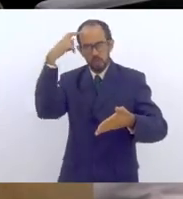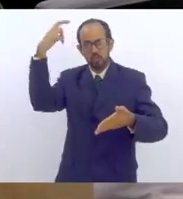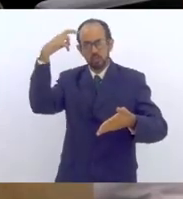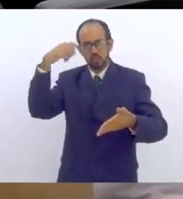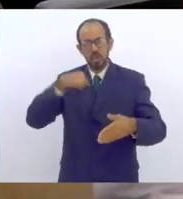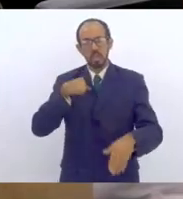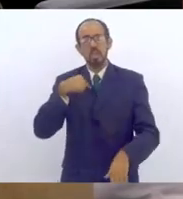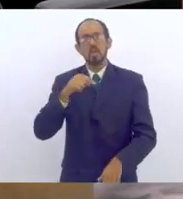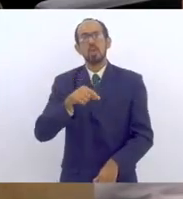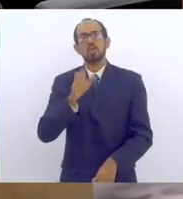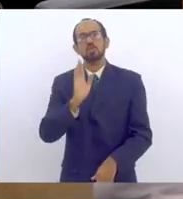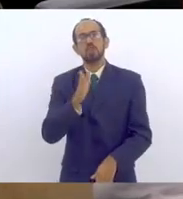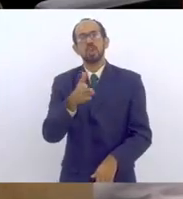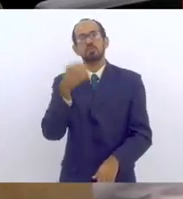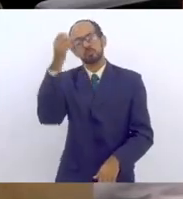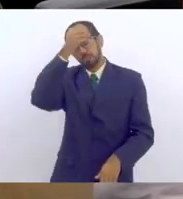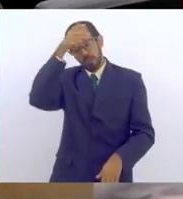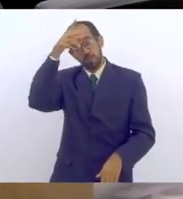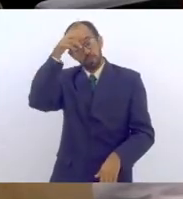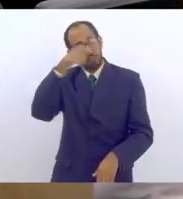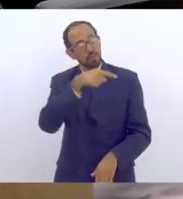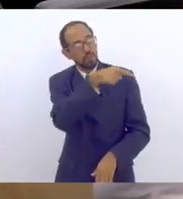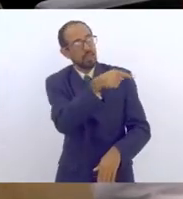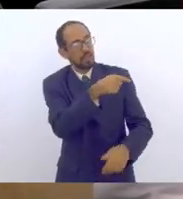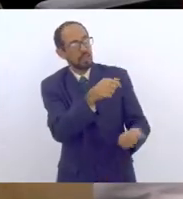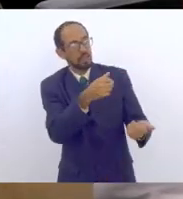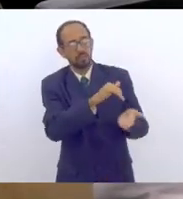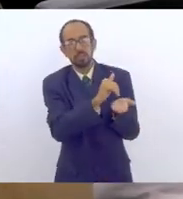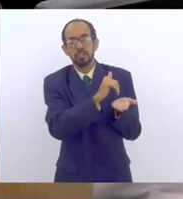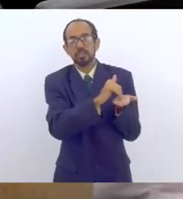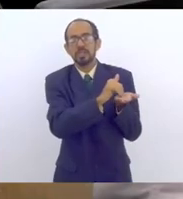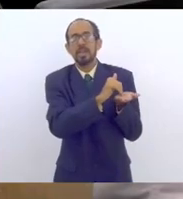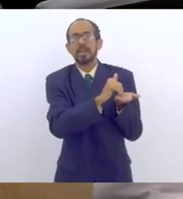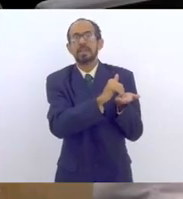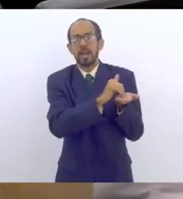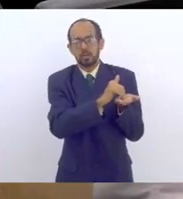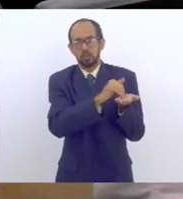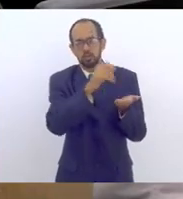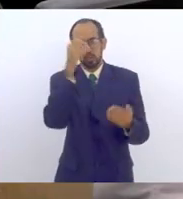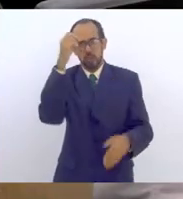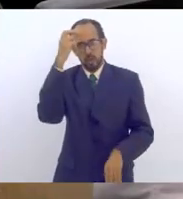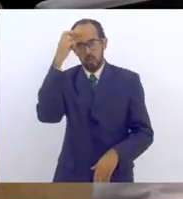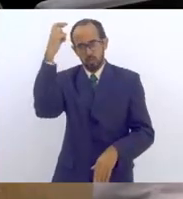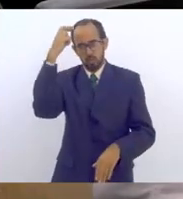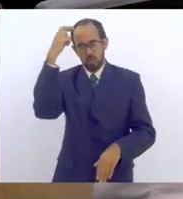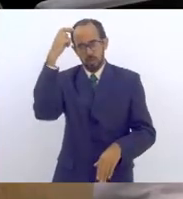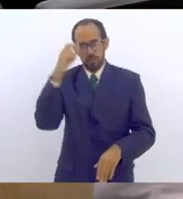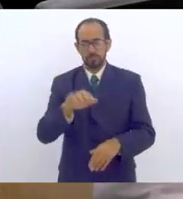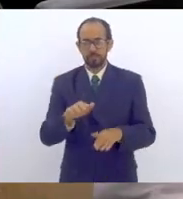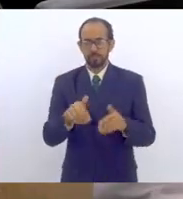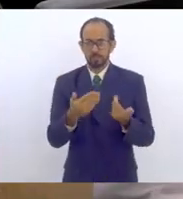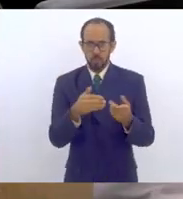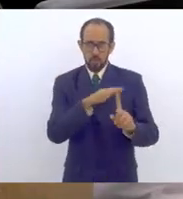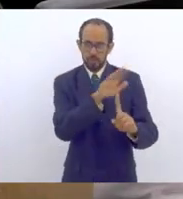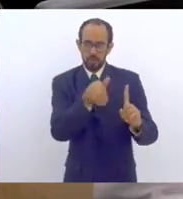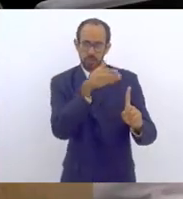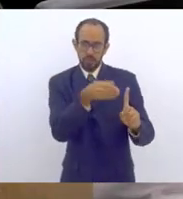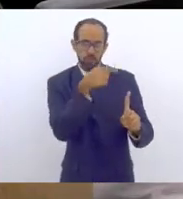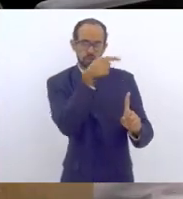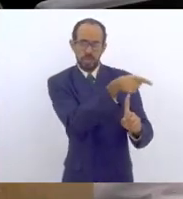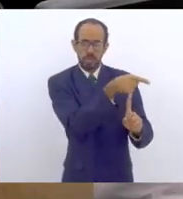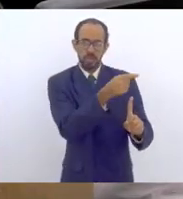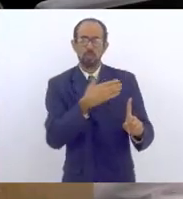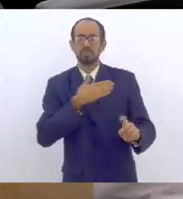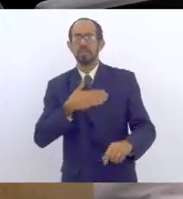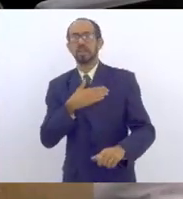ele ser subsecretário de cultura e a gente teve uma passagem muito bacana e homenageando ele eu quero homenagear as pessoas que fazem cultura